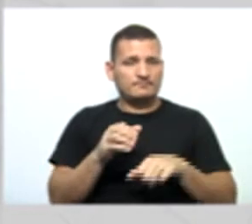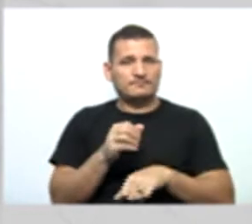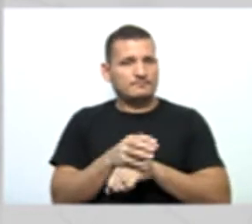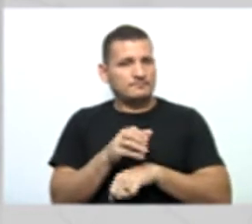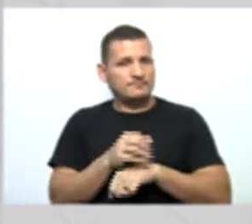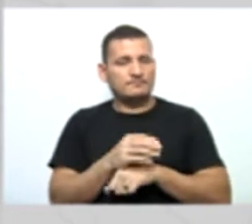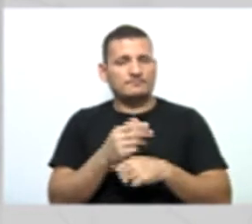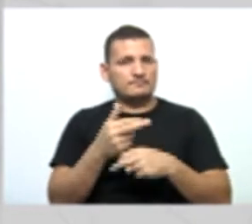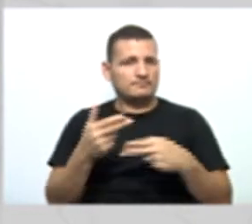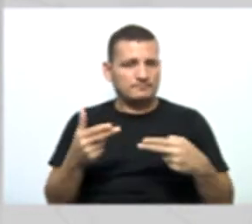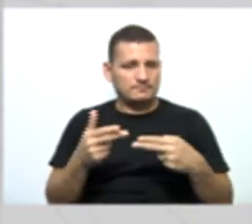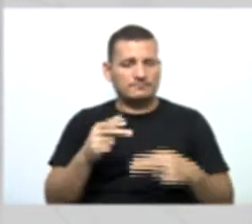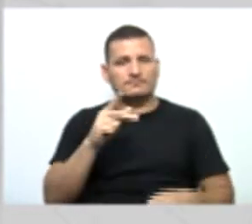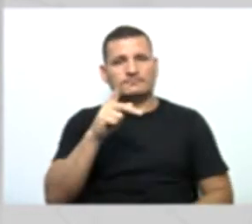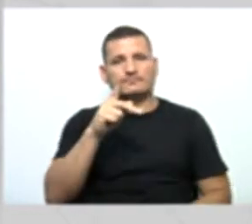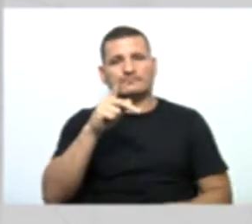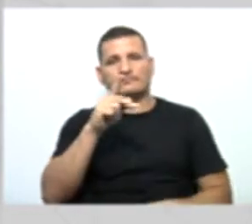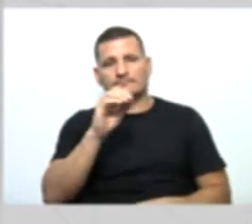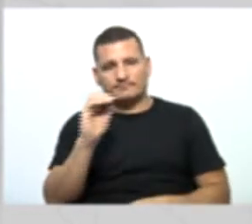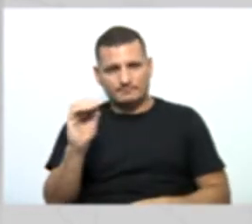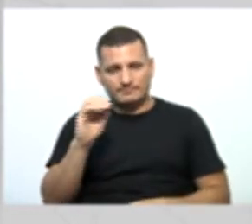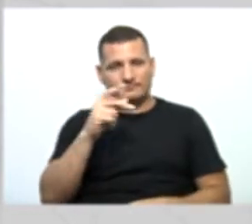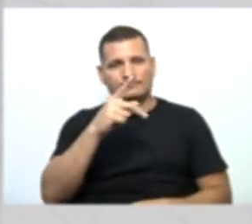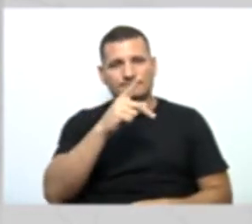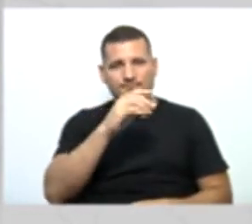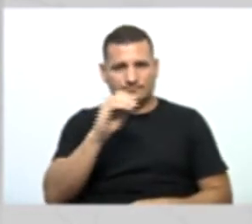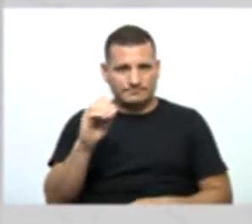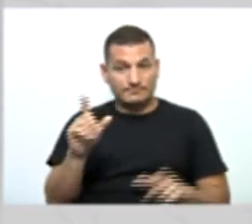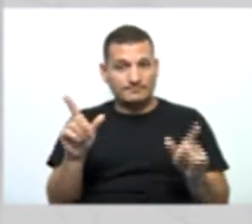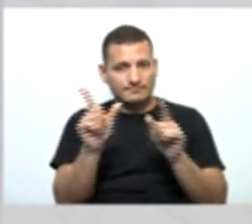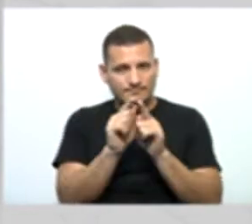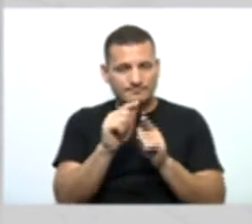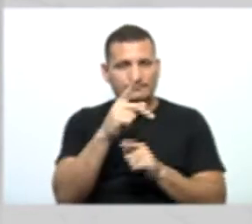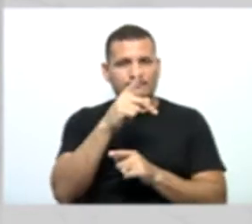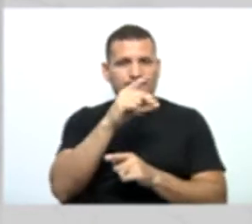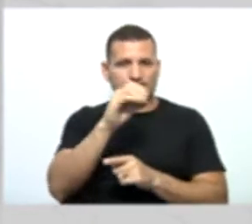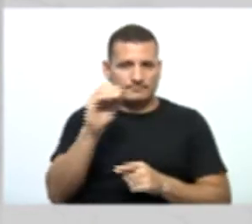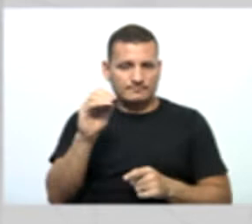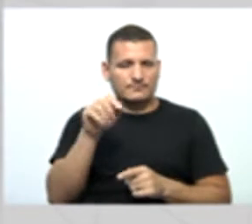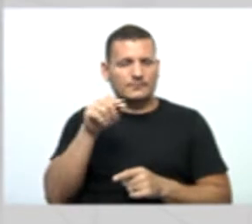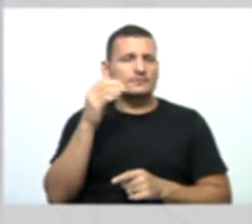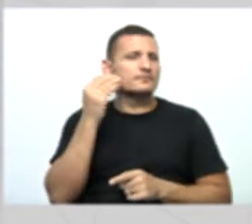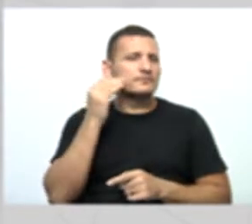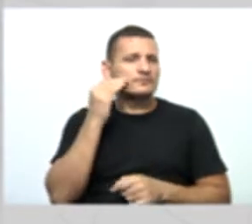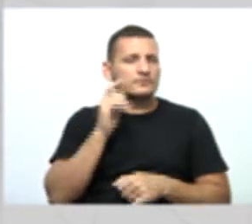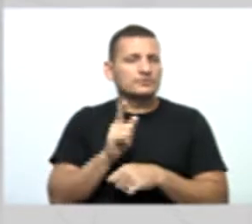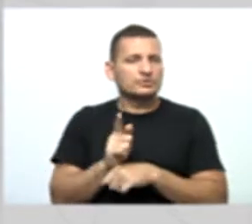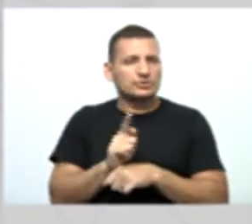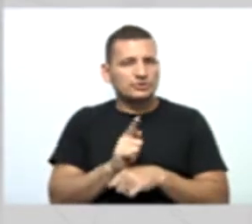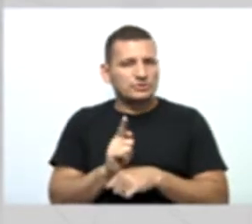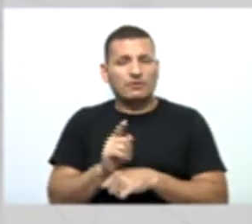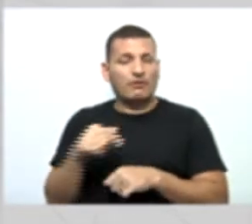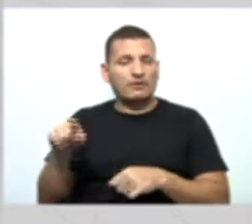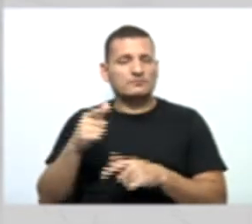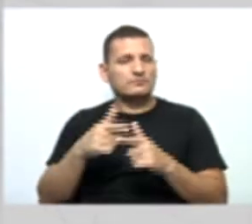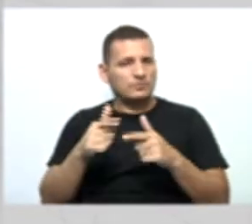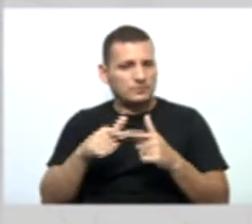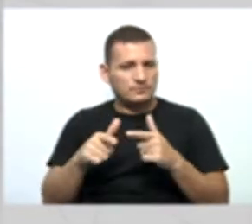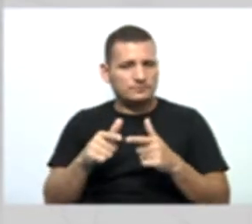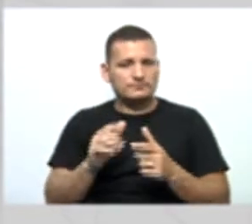a objetos, POO, que é a sigla que nós vamos utilizar daqui para frente, tenta gerenciar a complexidade desses